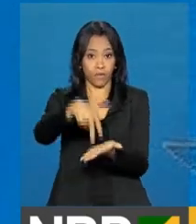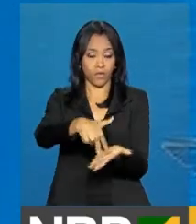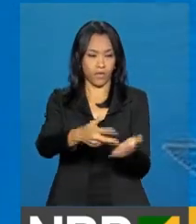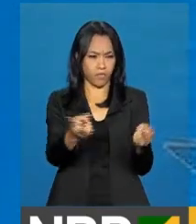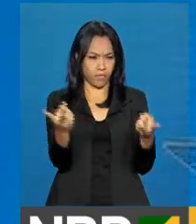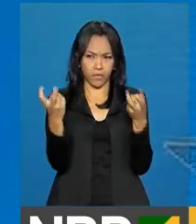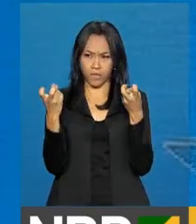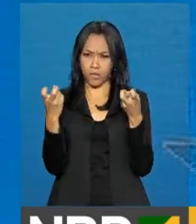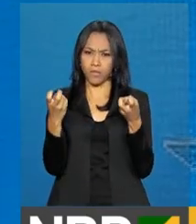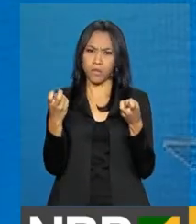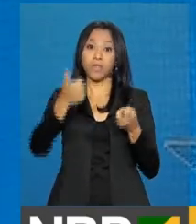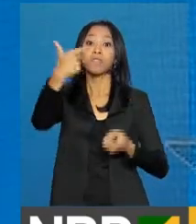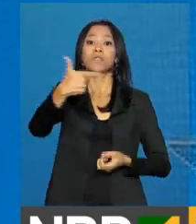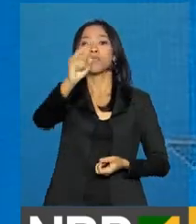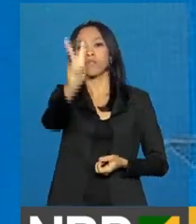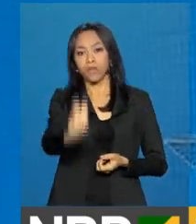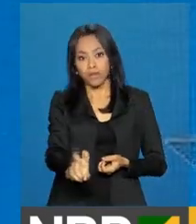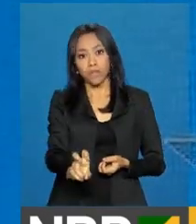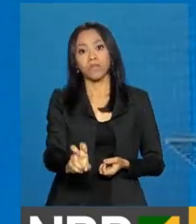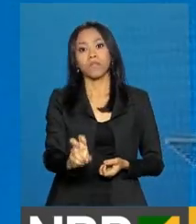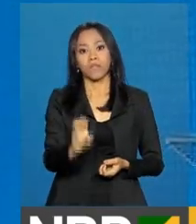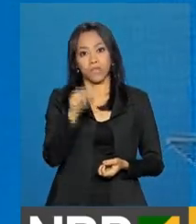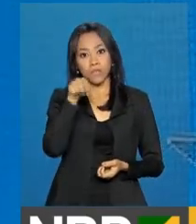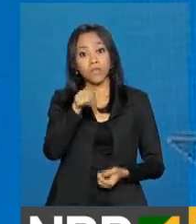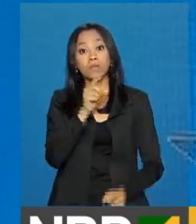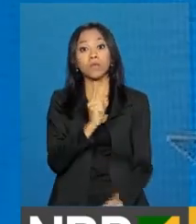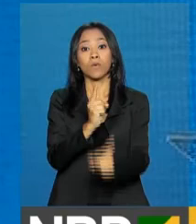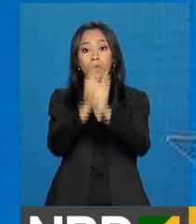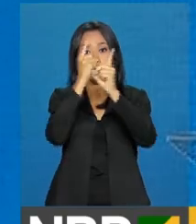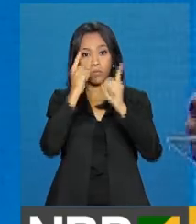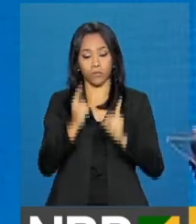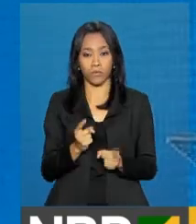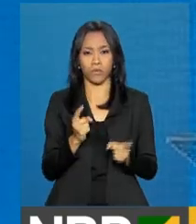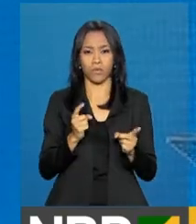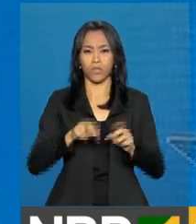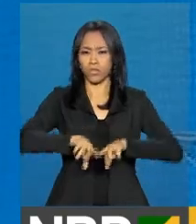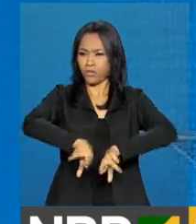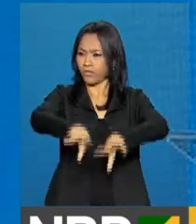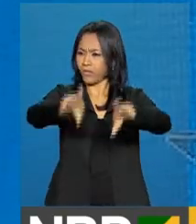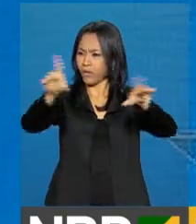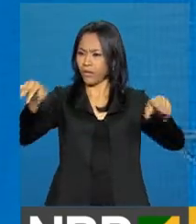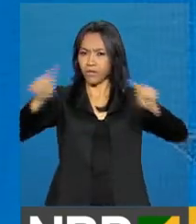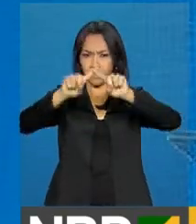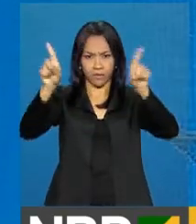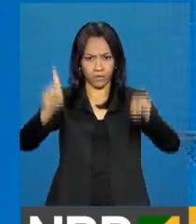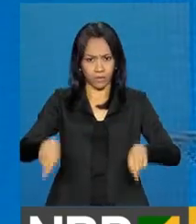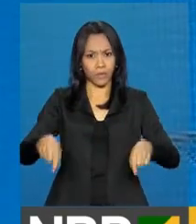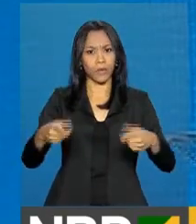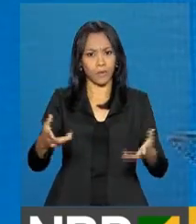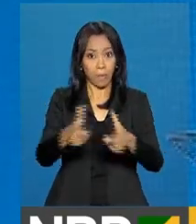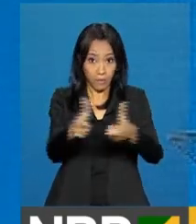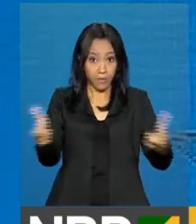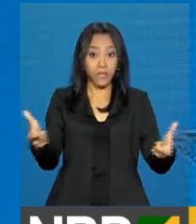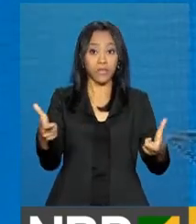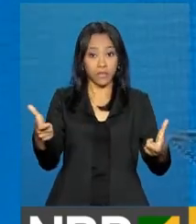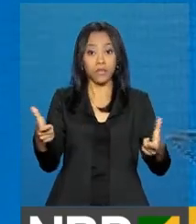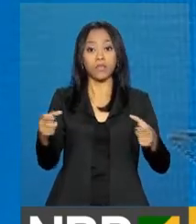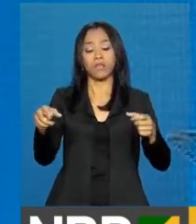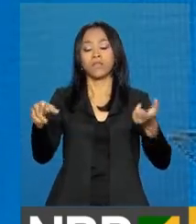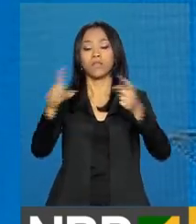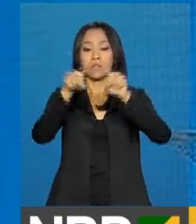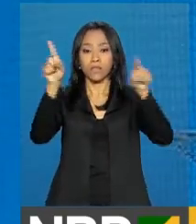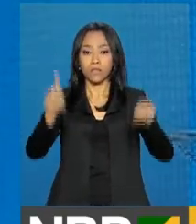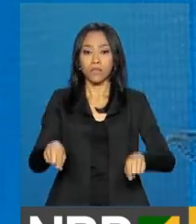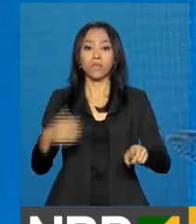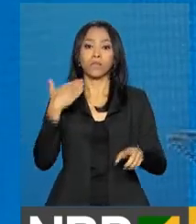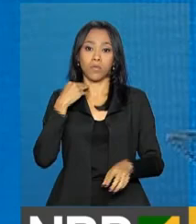pela segunda vez, neste encontro de todos os servidores, penso que todos, ou a grande maioria dos servidores